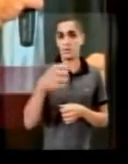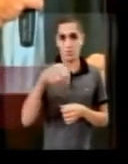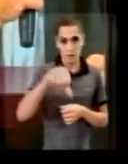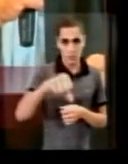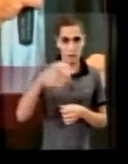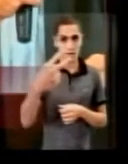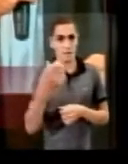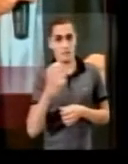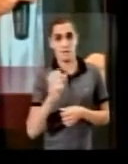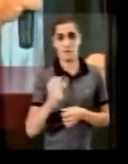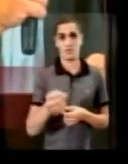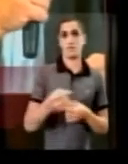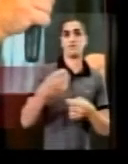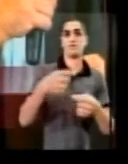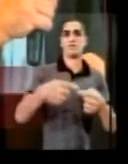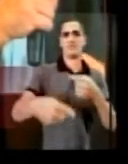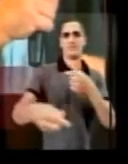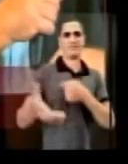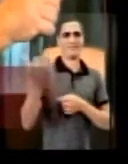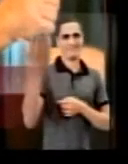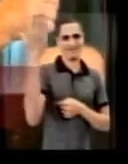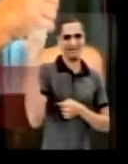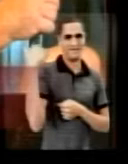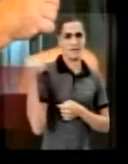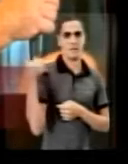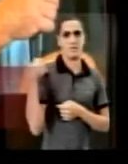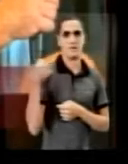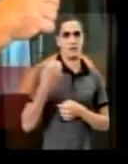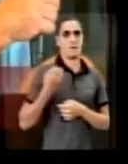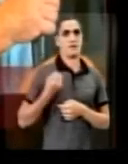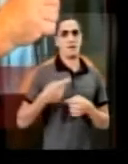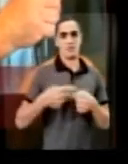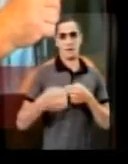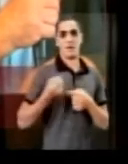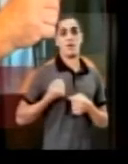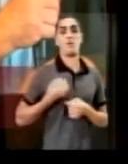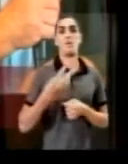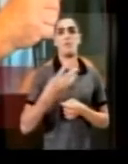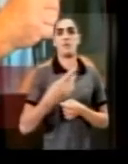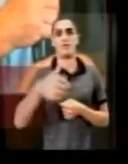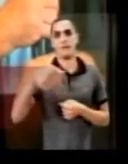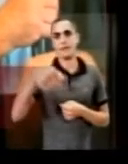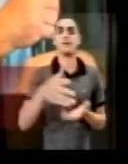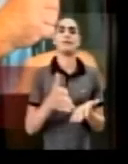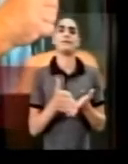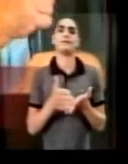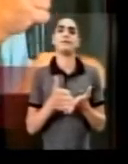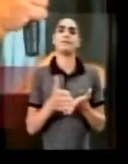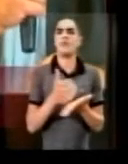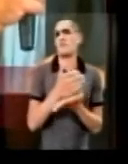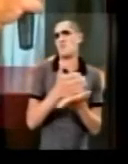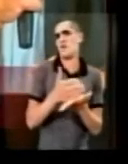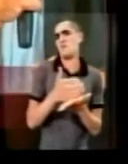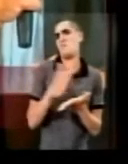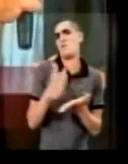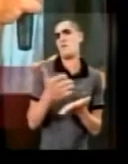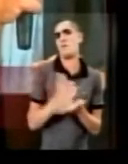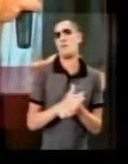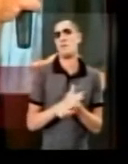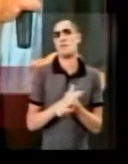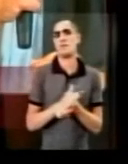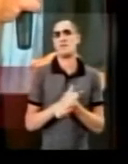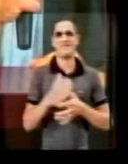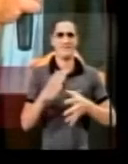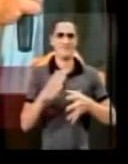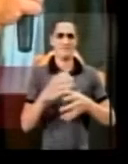37. Menos da metade de casos nós tivemos durante 7